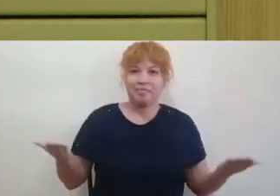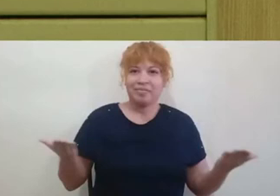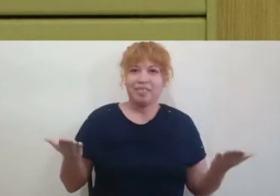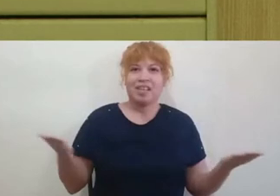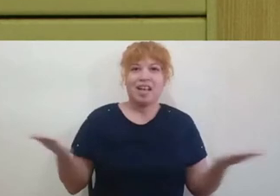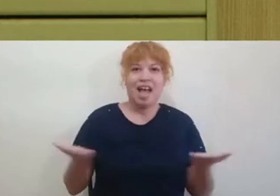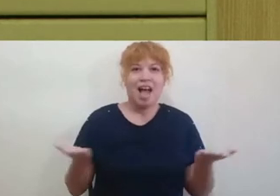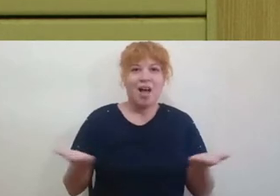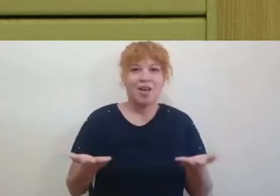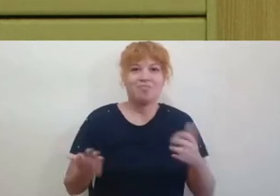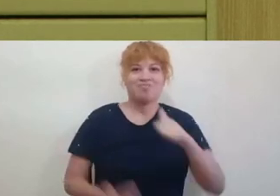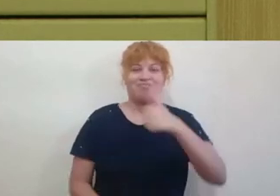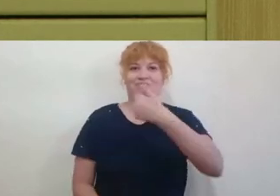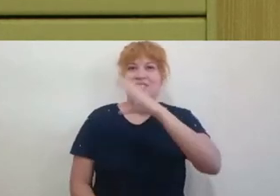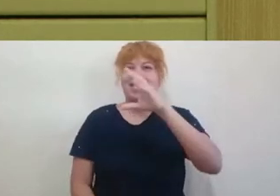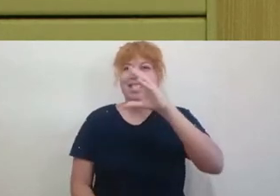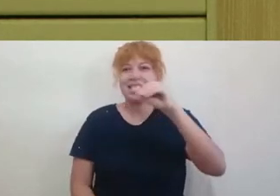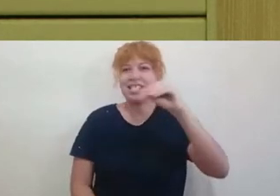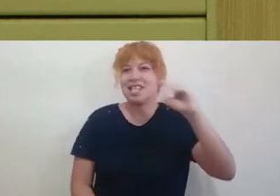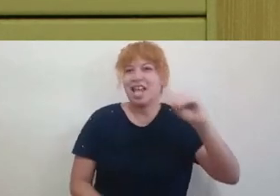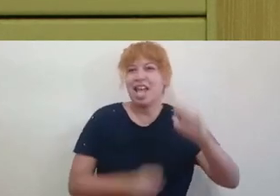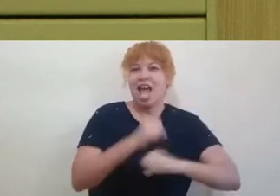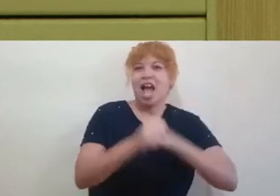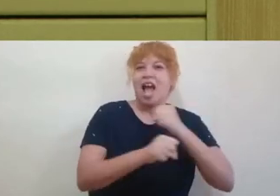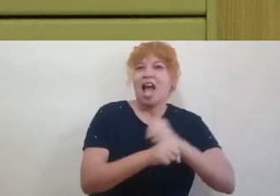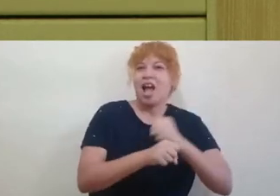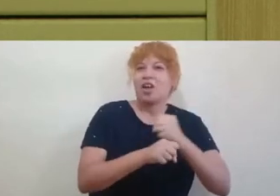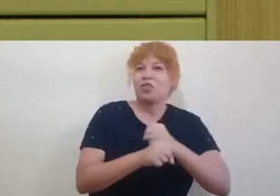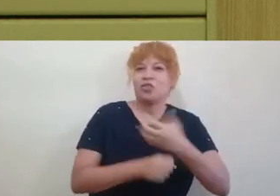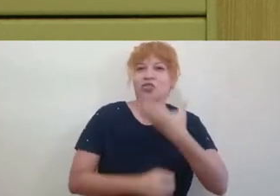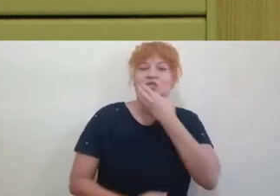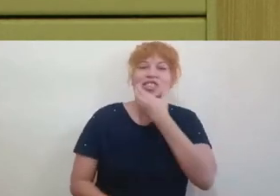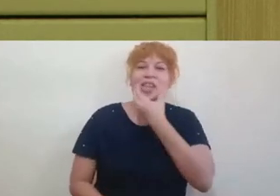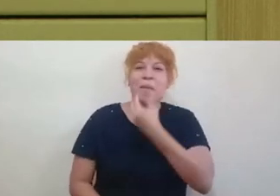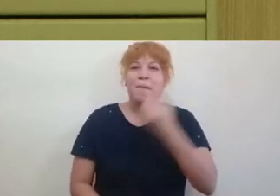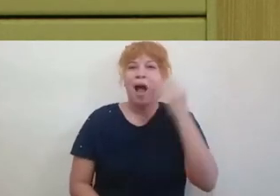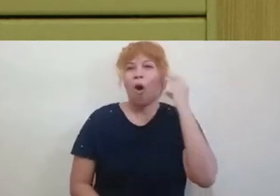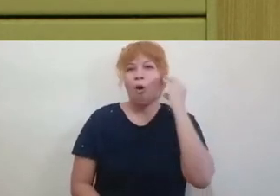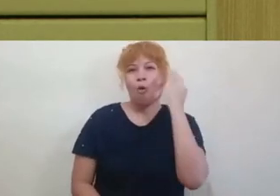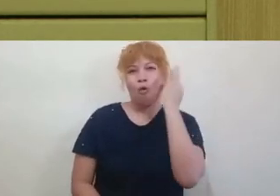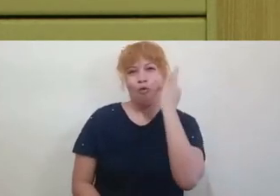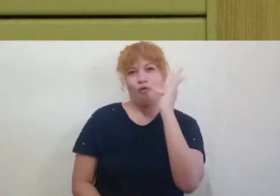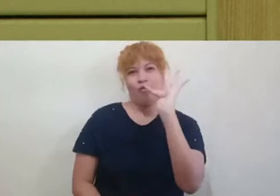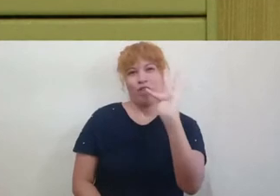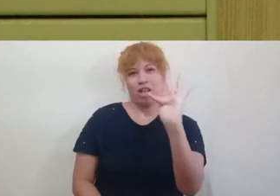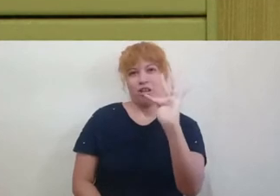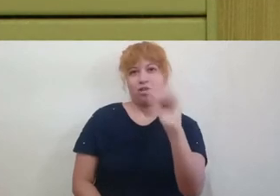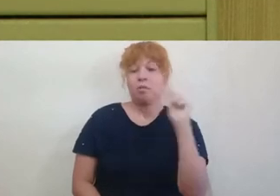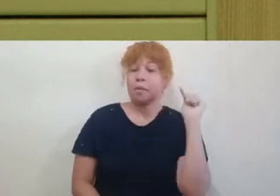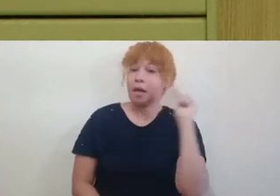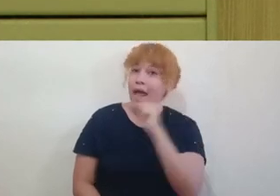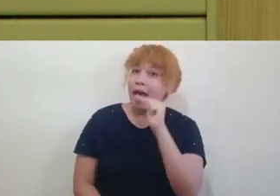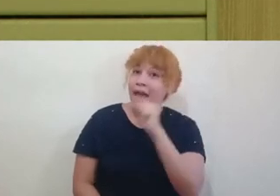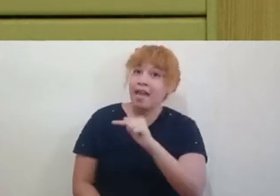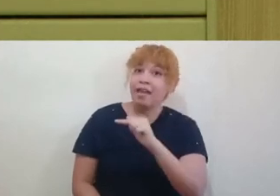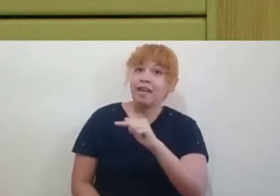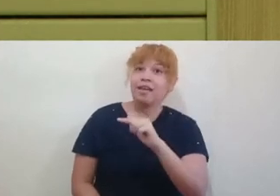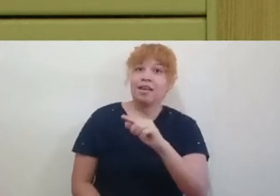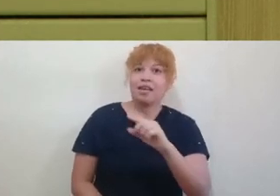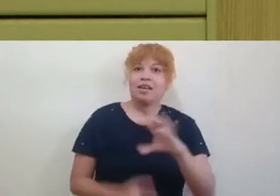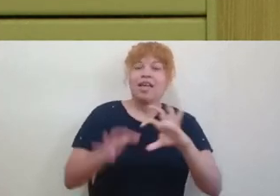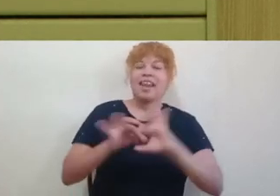dos jovens e das jovens que, com muito esforço, lá no sertão, aqui na Zona da Mata,